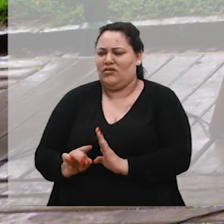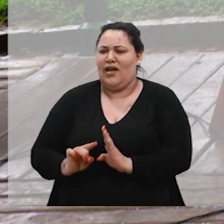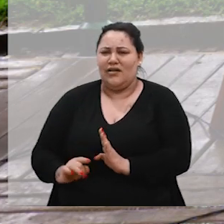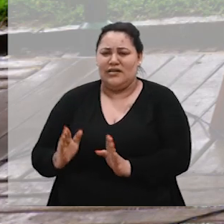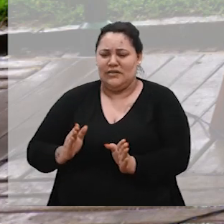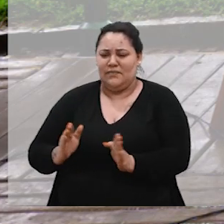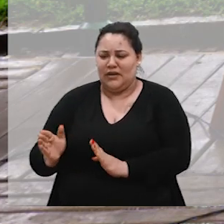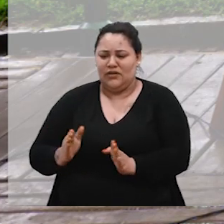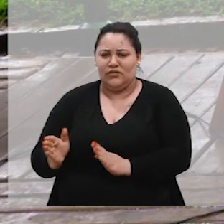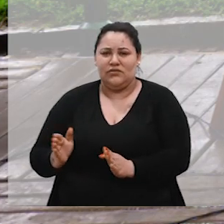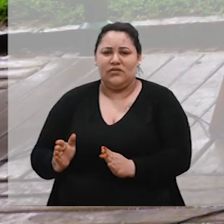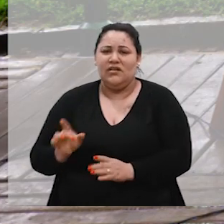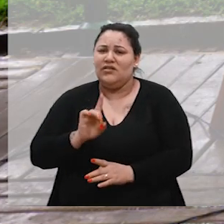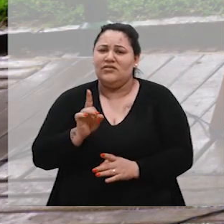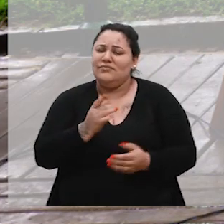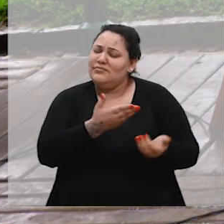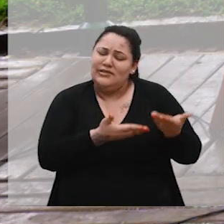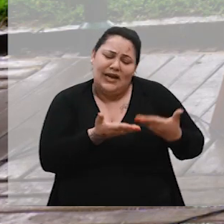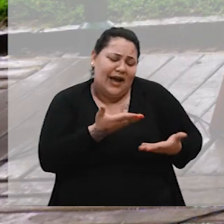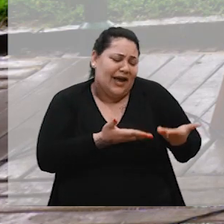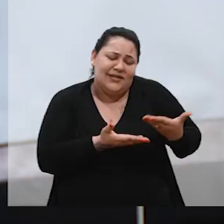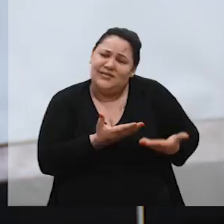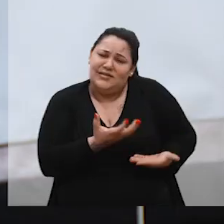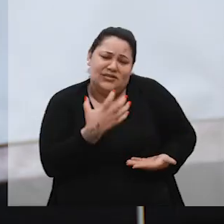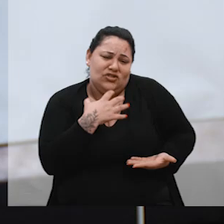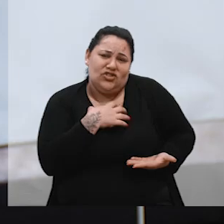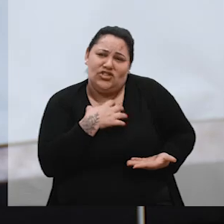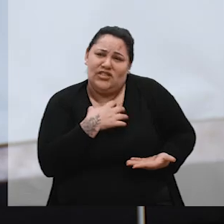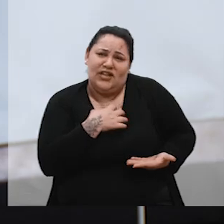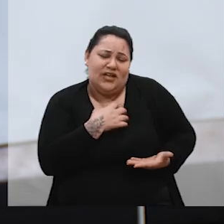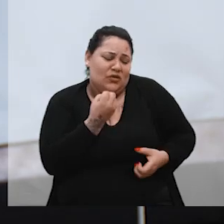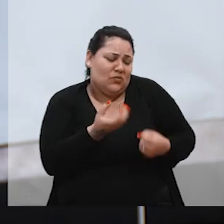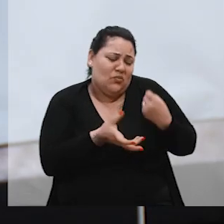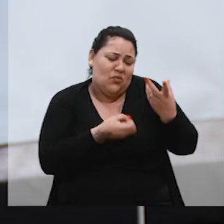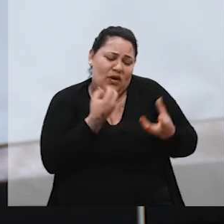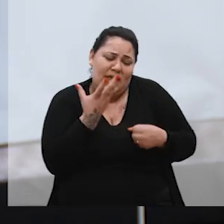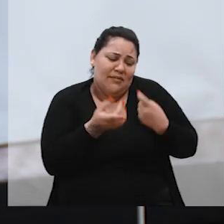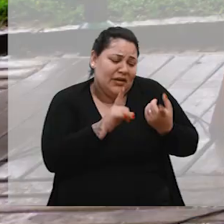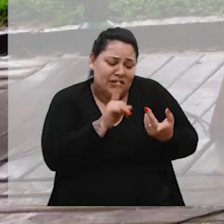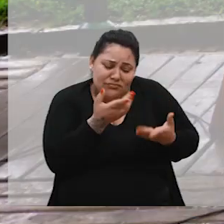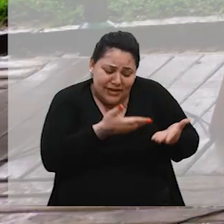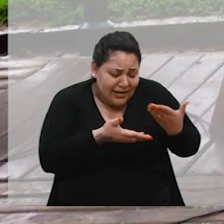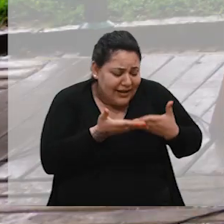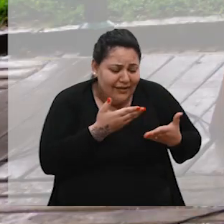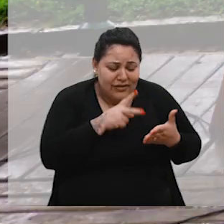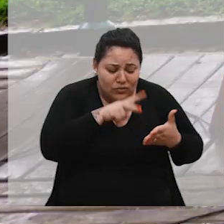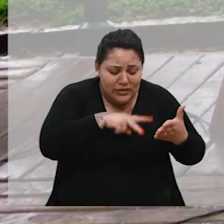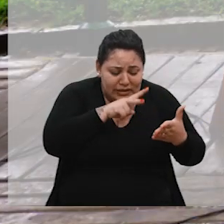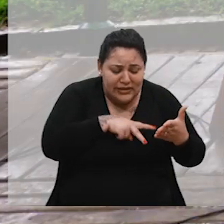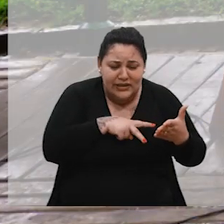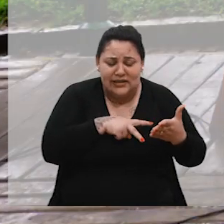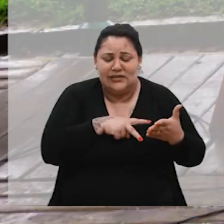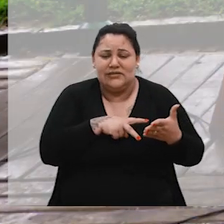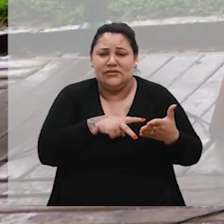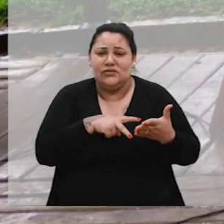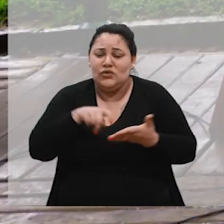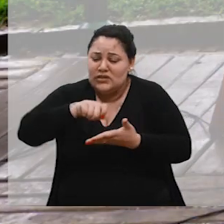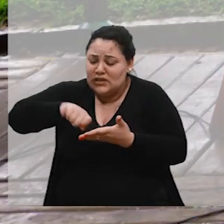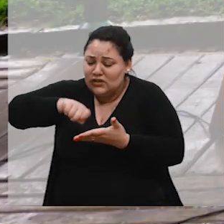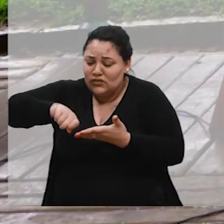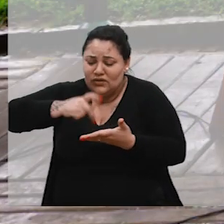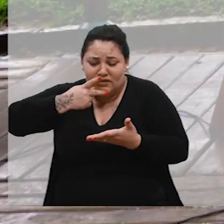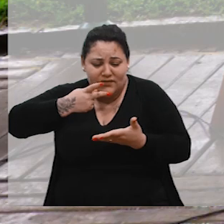o Gregório de Matos, não liam um poema maravilhoso dele, não situavam, né, a